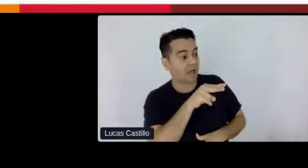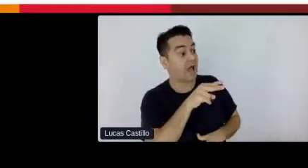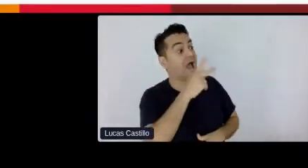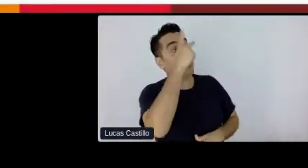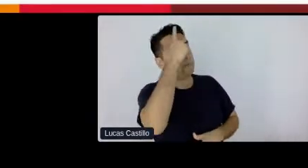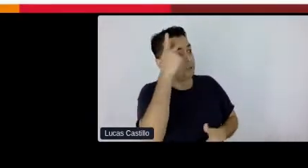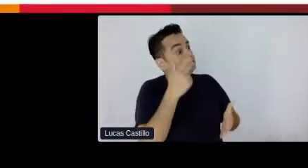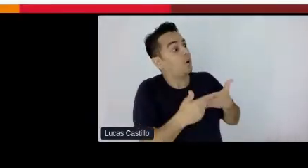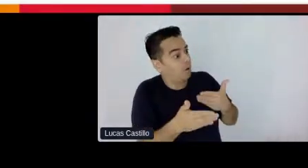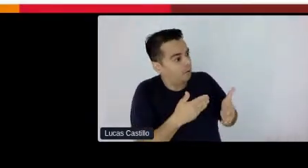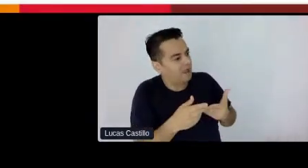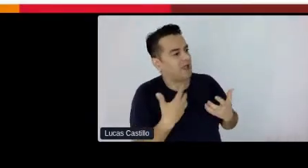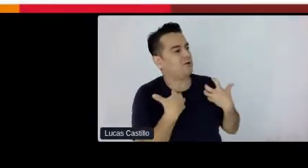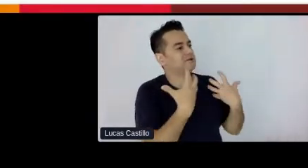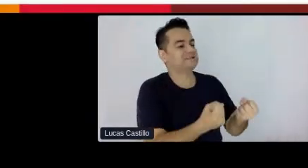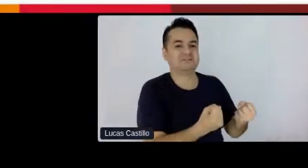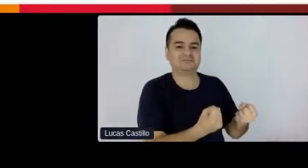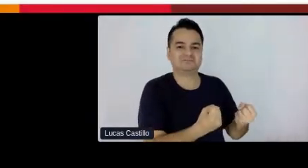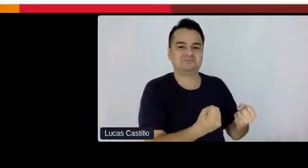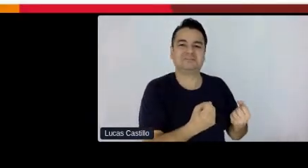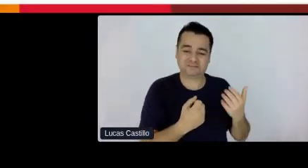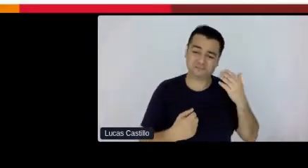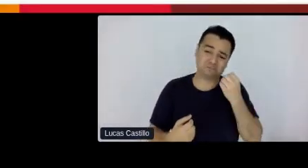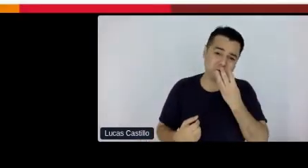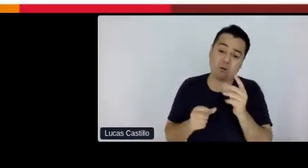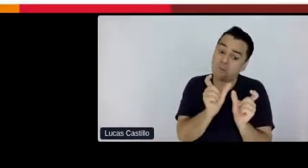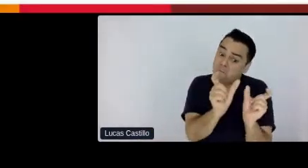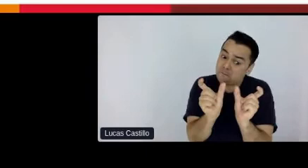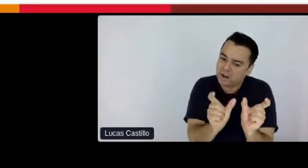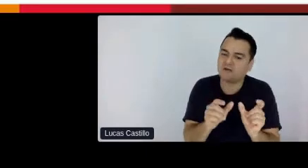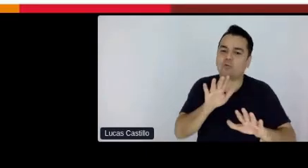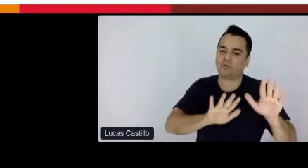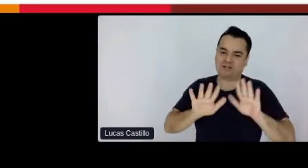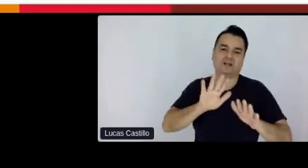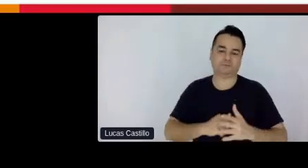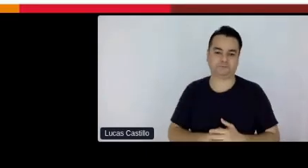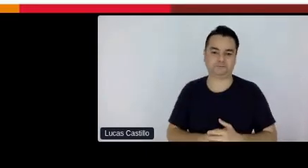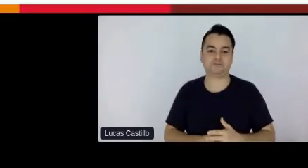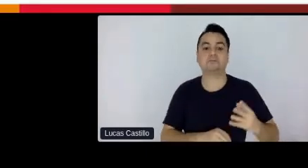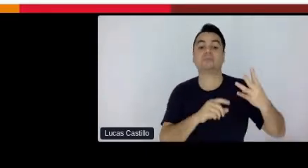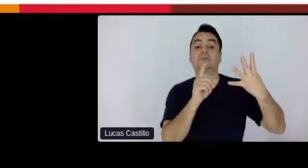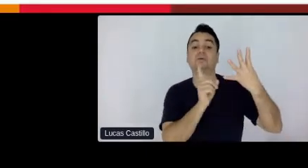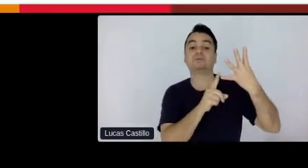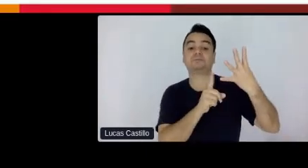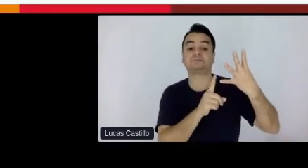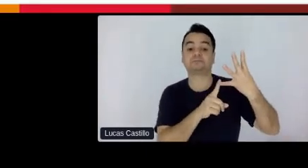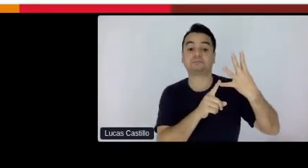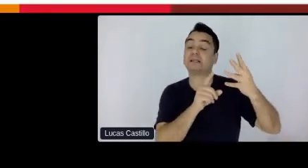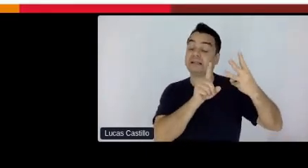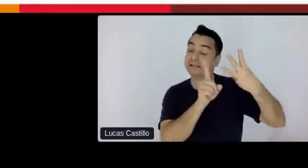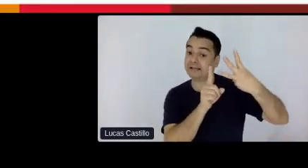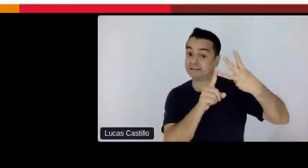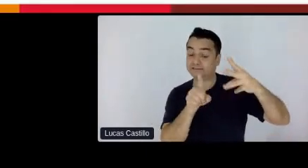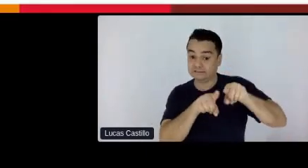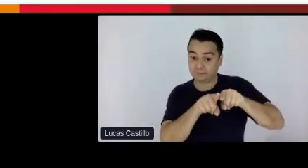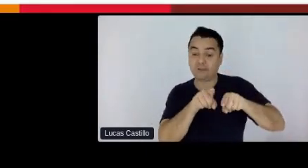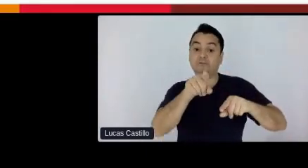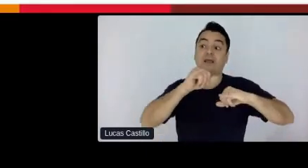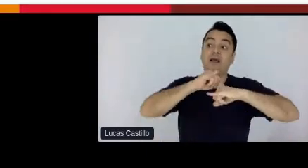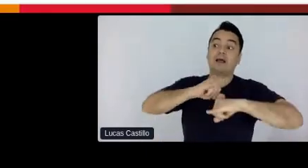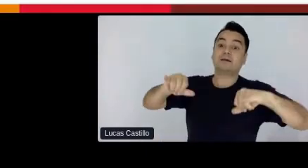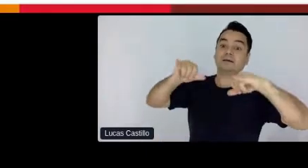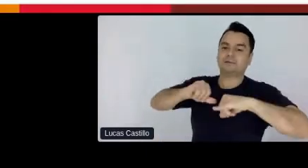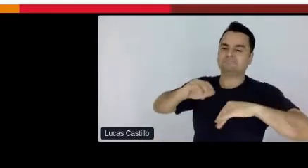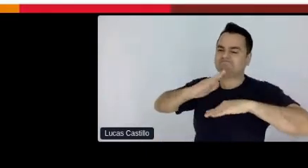e diversidade. Outro ponto que também cabe nesse ponto 3 seria a arte da divulgação. Se você está querendo se tornar uma empresa